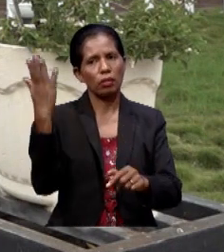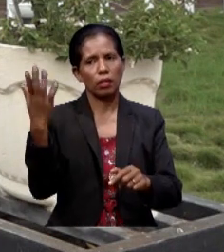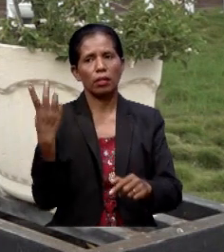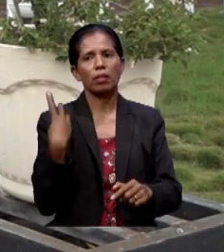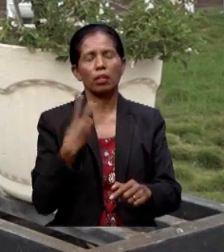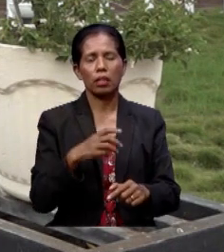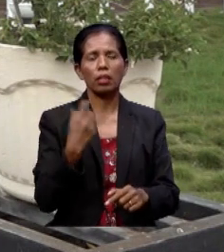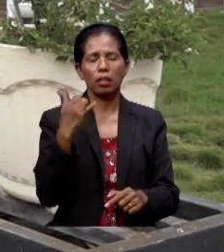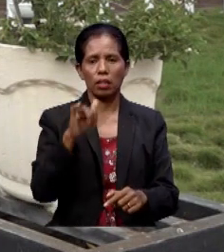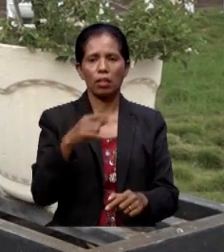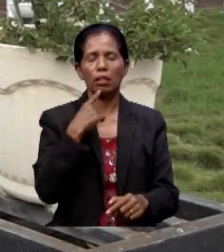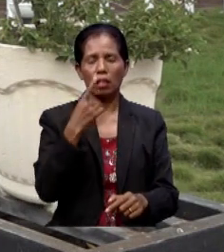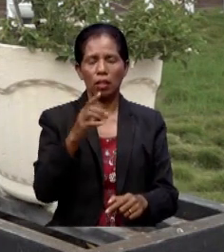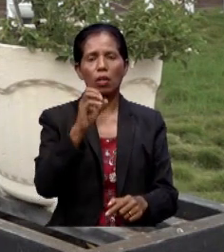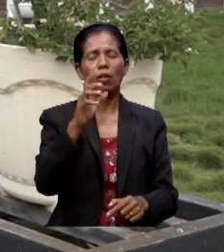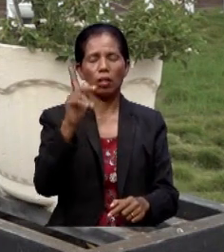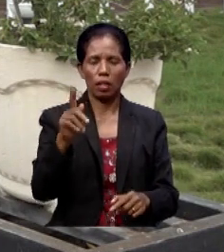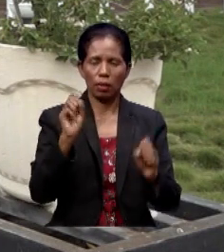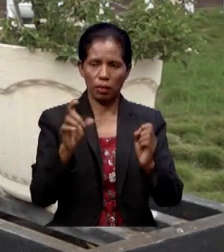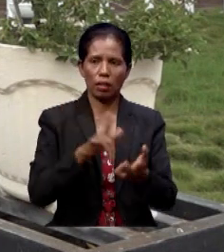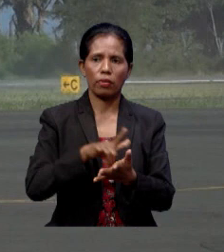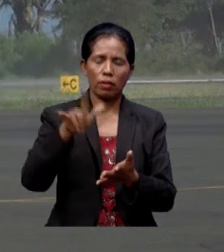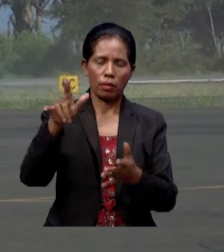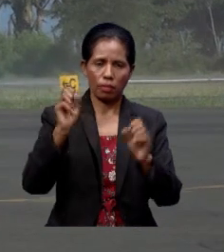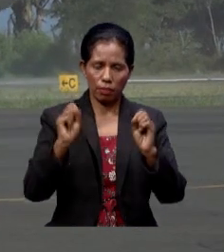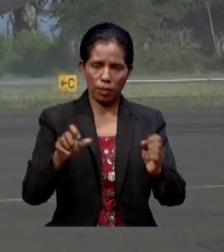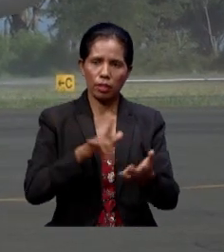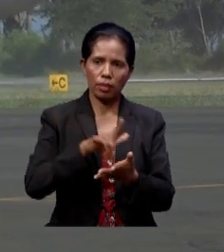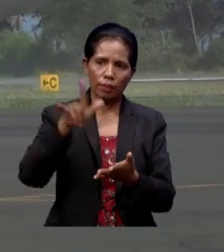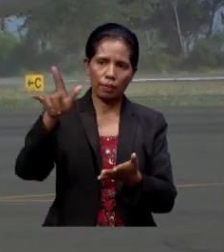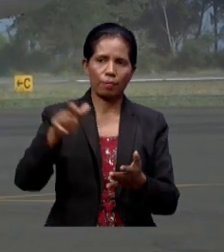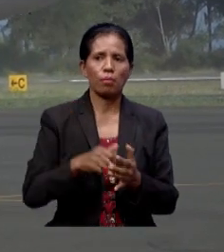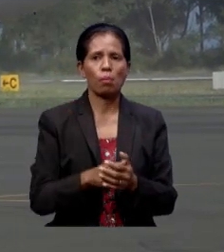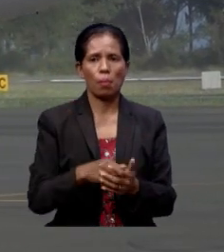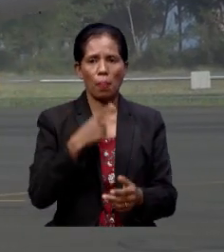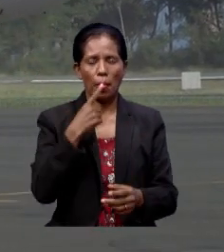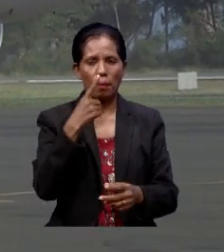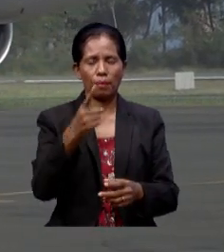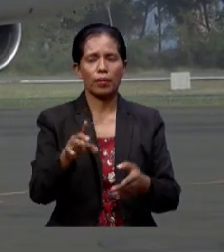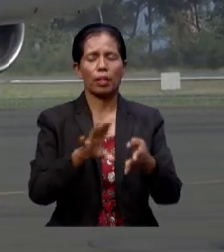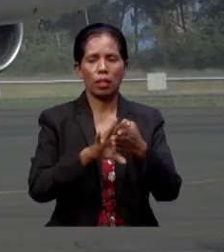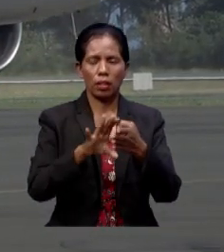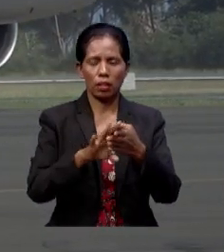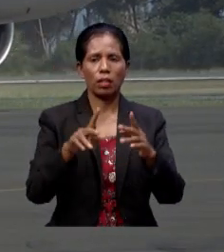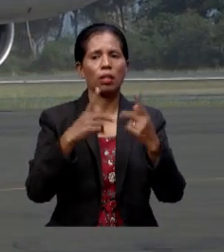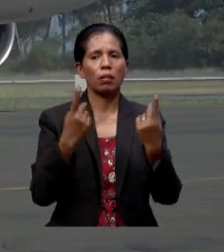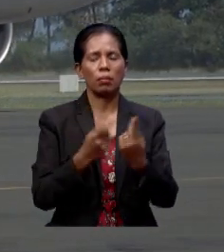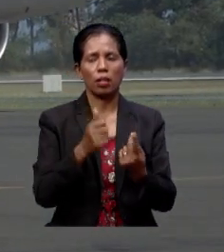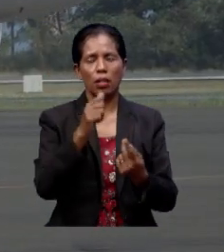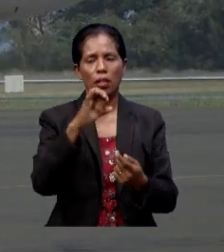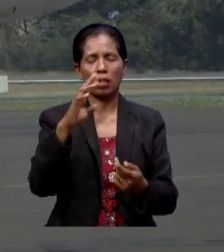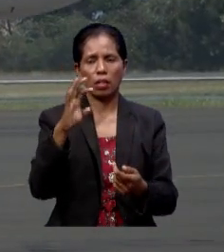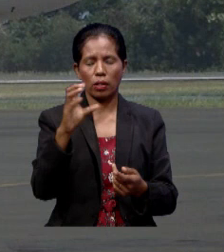dia ok, ane ita ne avione, belesemo. José Agostinho da Silva informa que o pedido na companhia Aerodili